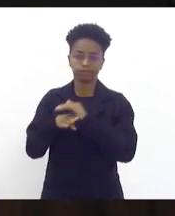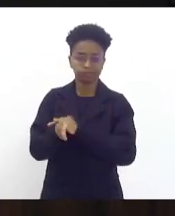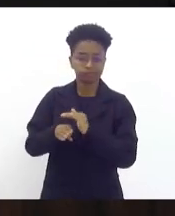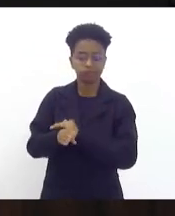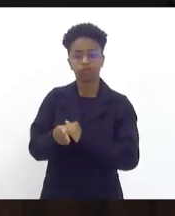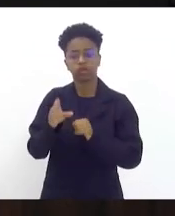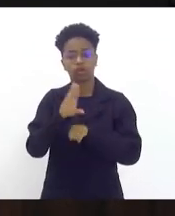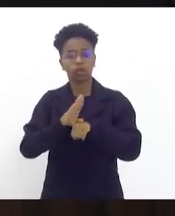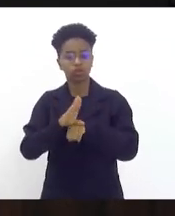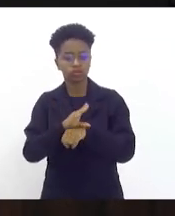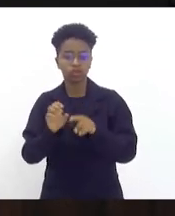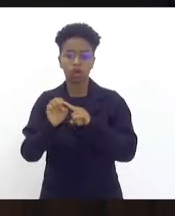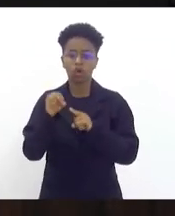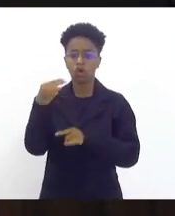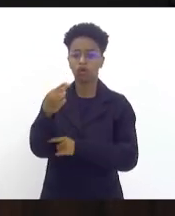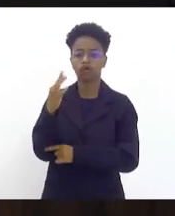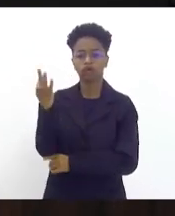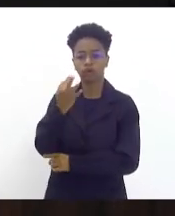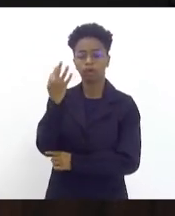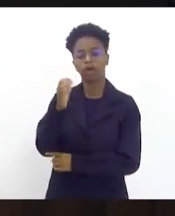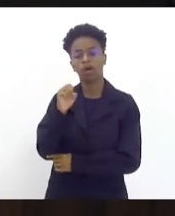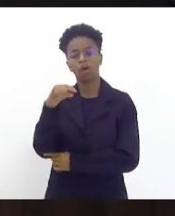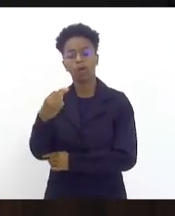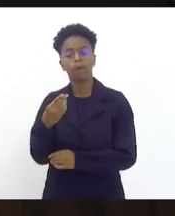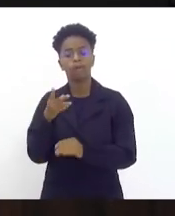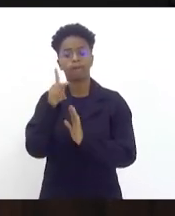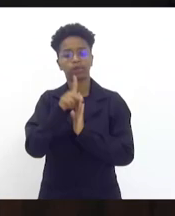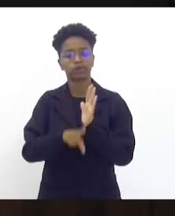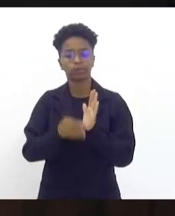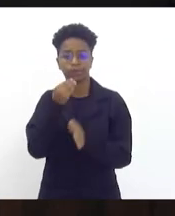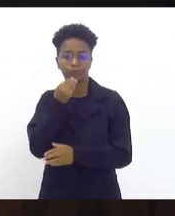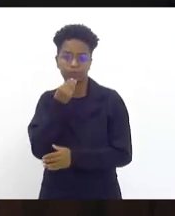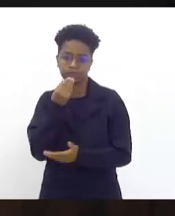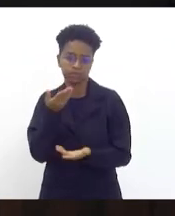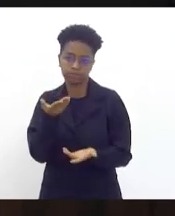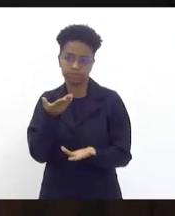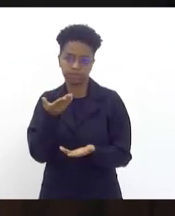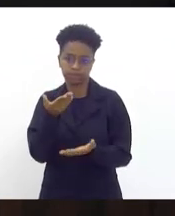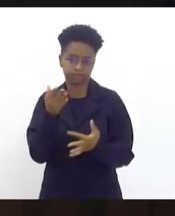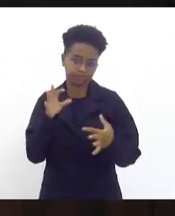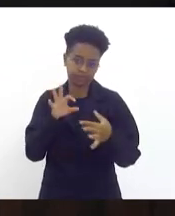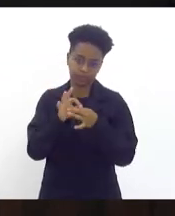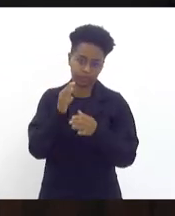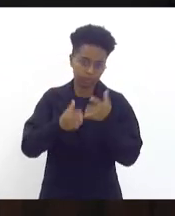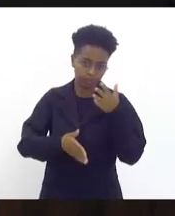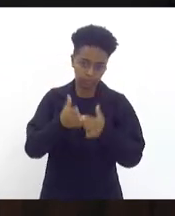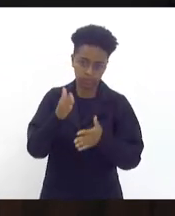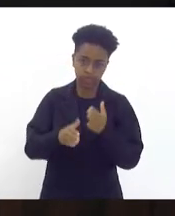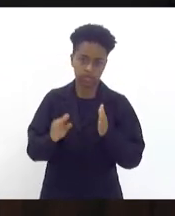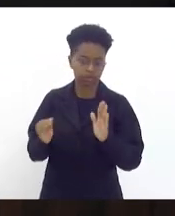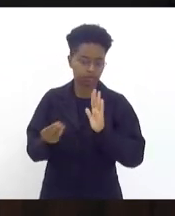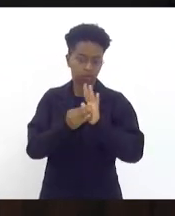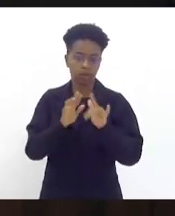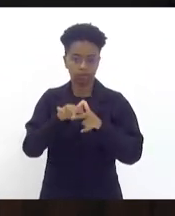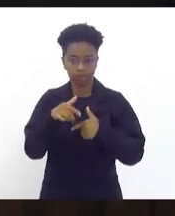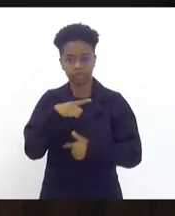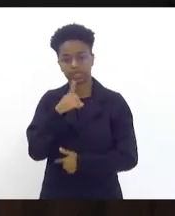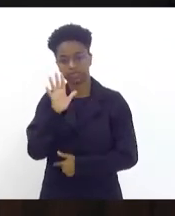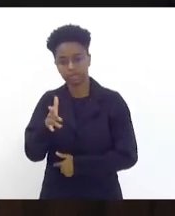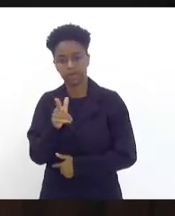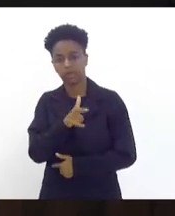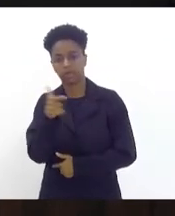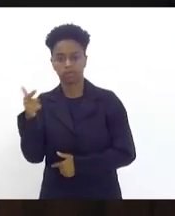algum vício formal ou mesmo projeto que poderiam ser encaixados como prejudicados em função da existência de projeto